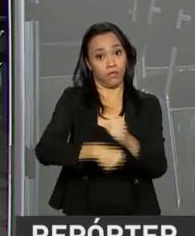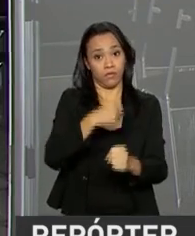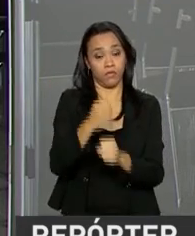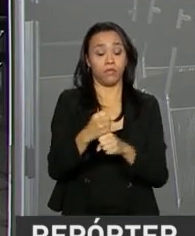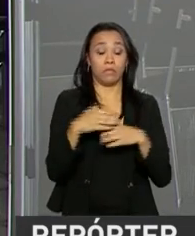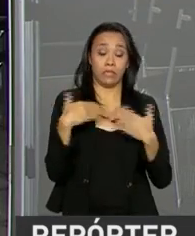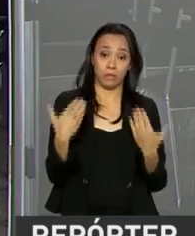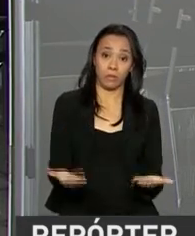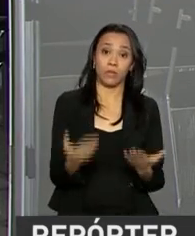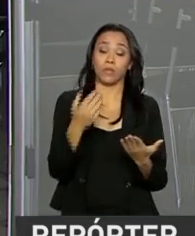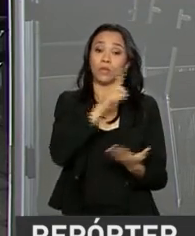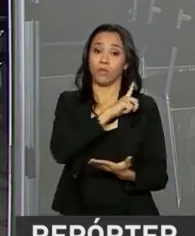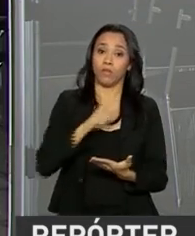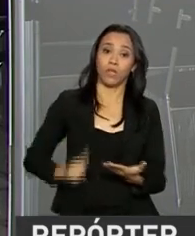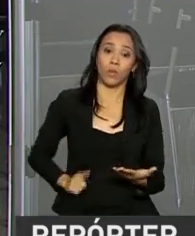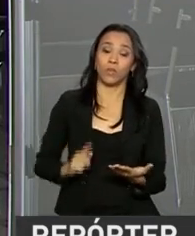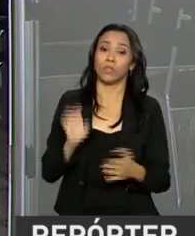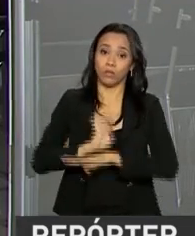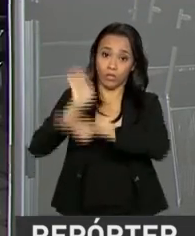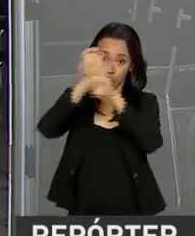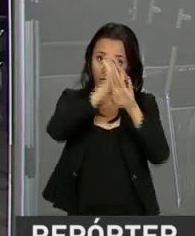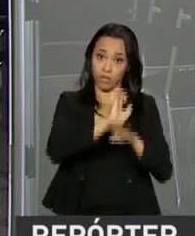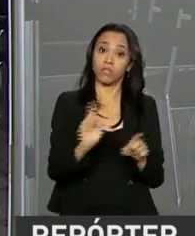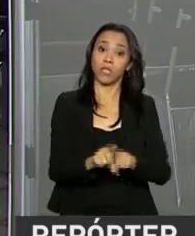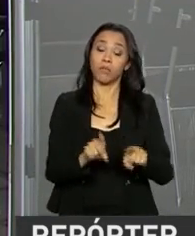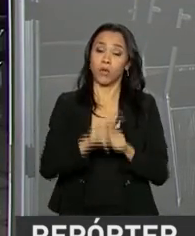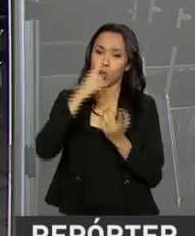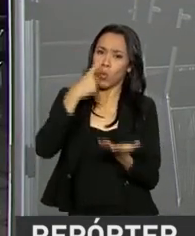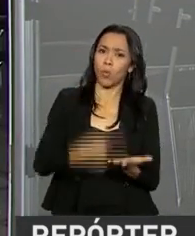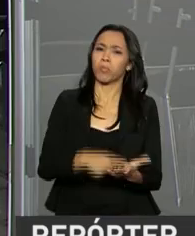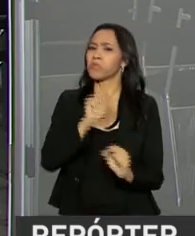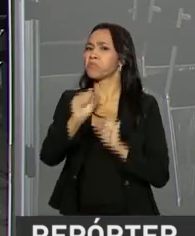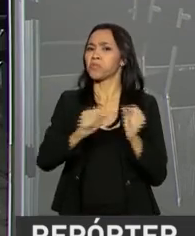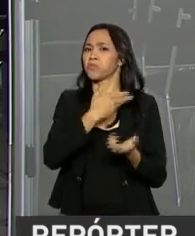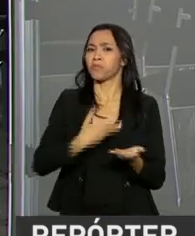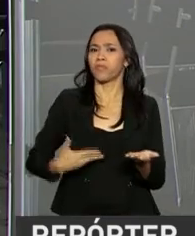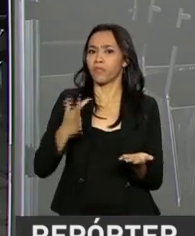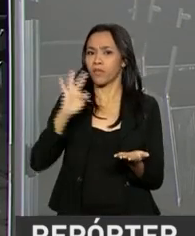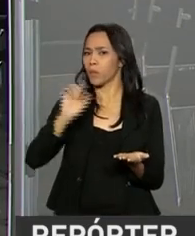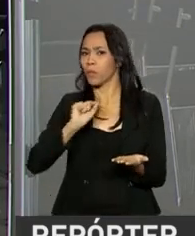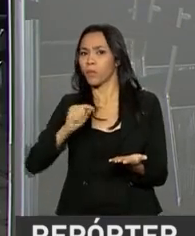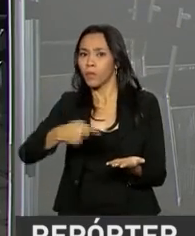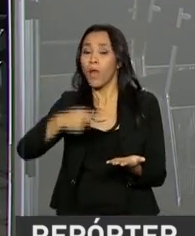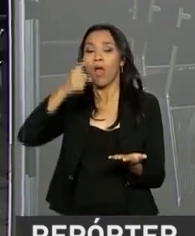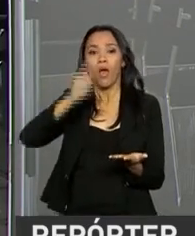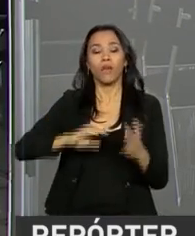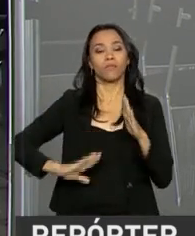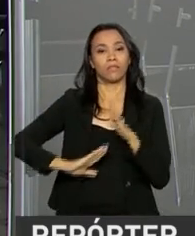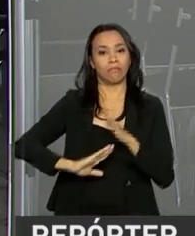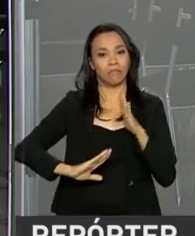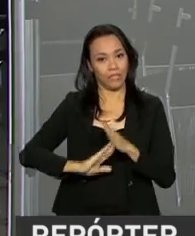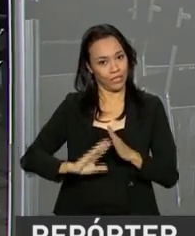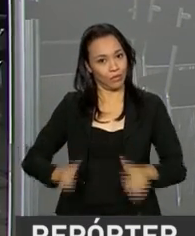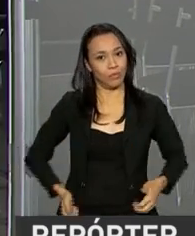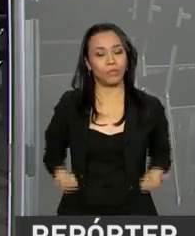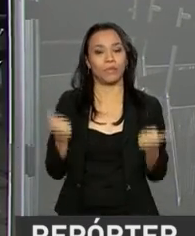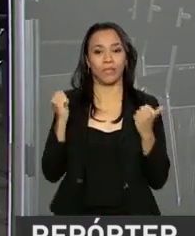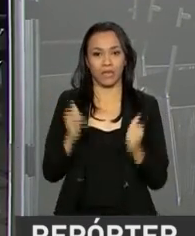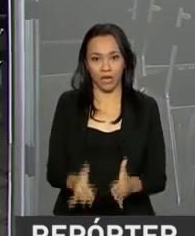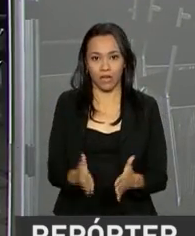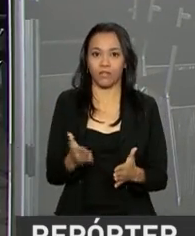governadores também firmaram com o governo federal o compromisso de estabelecer o limite para os gastos